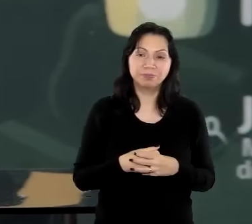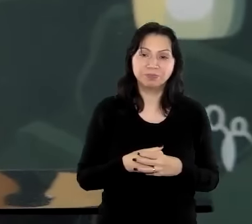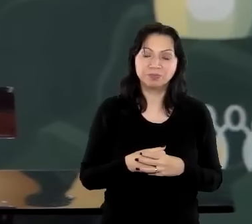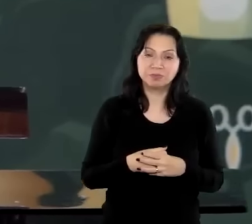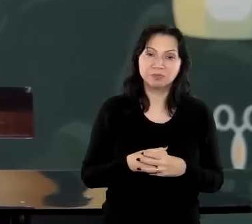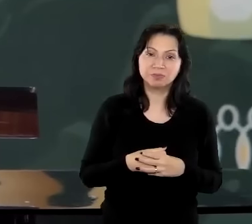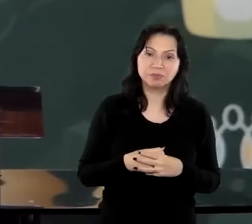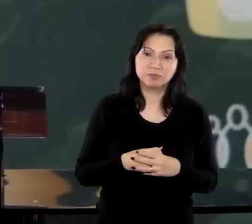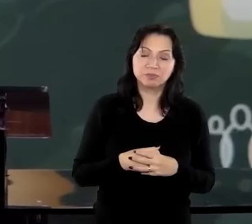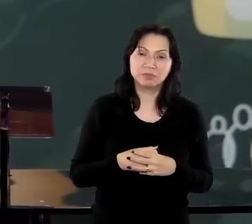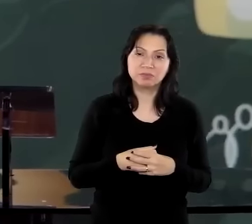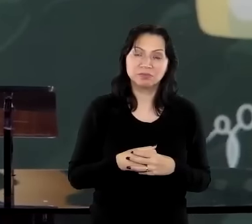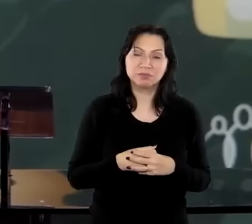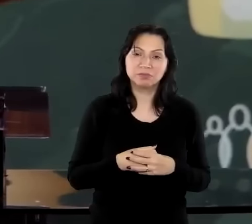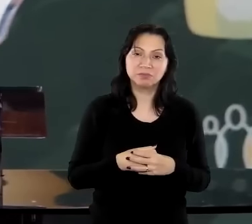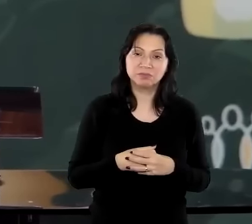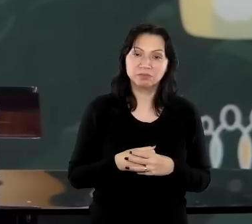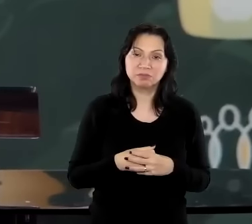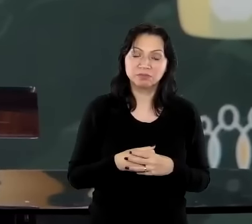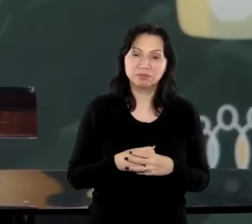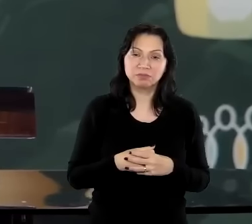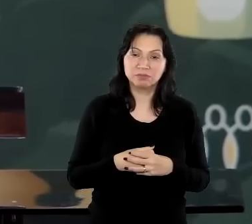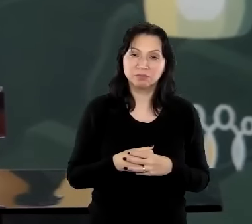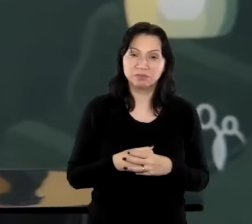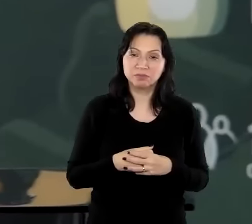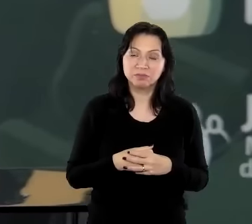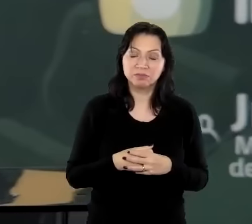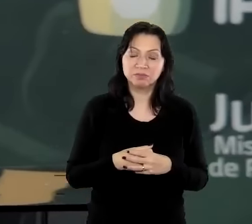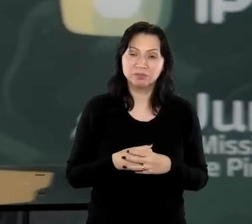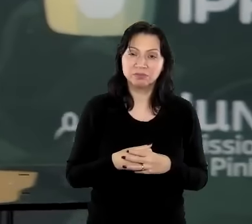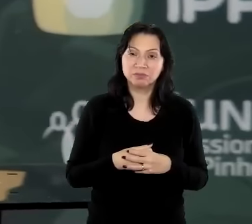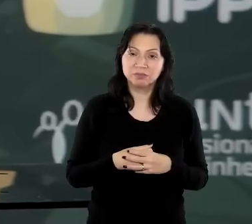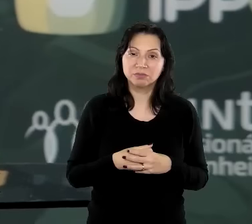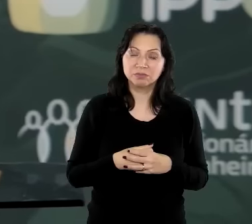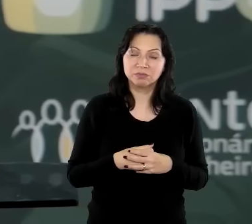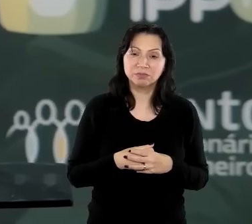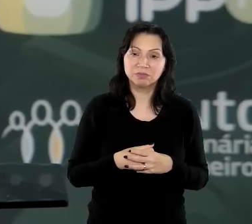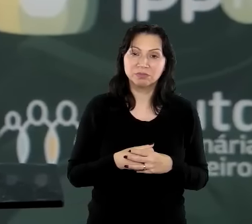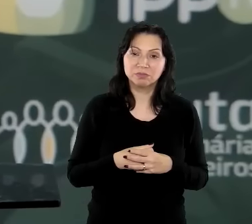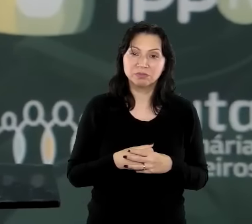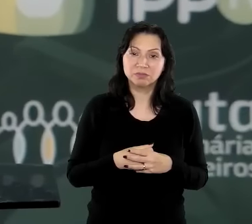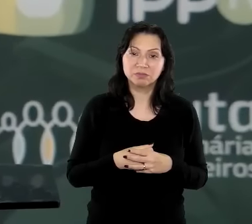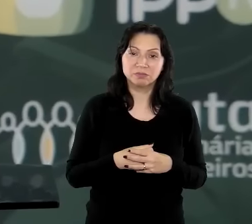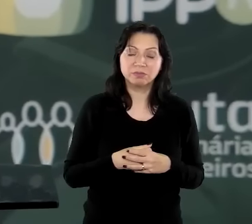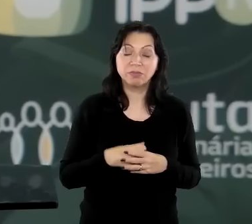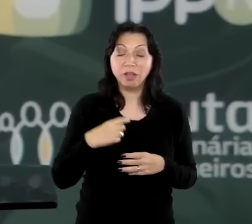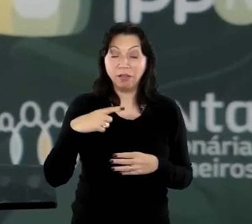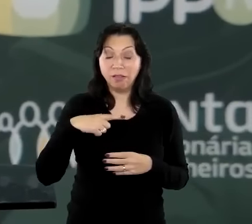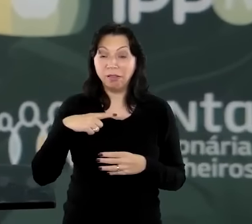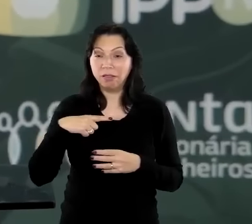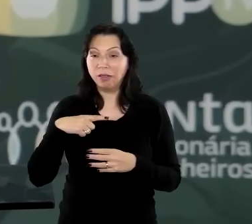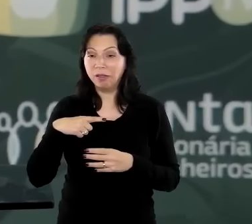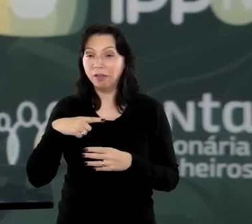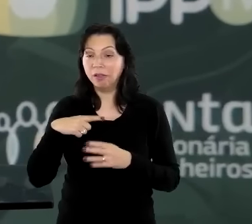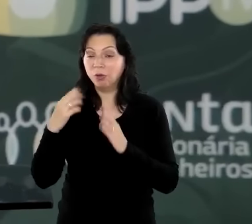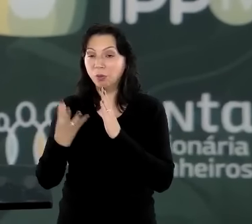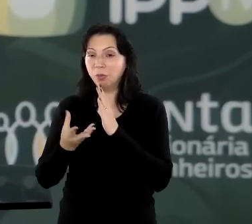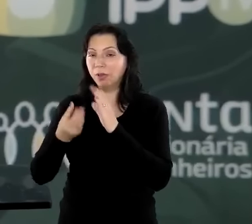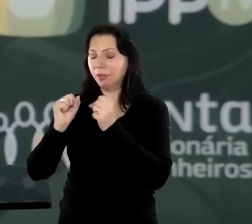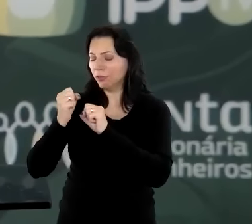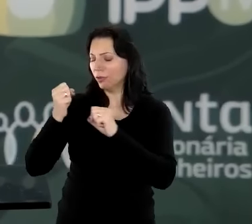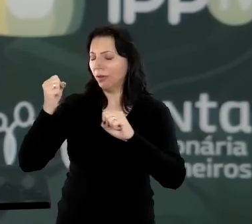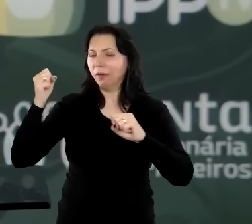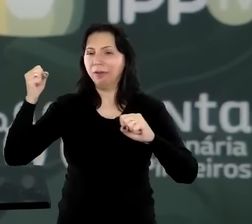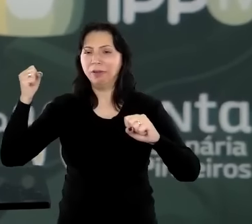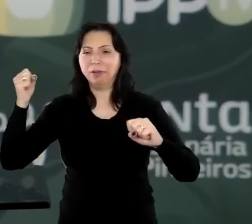estava uma igreja de grande porte no Brasil, estava buscando pastor, e eu perguntei, e você fulano, não vai lá concorrer ao